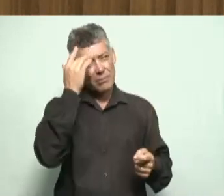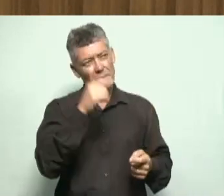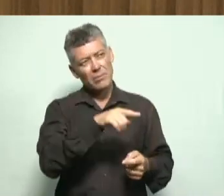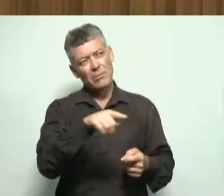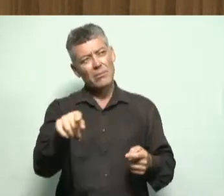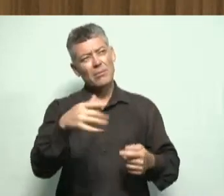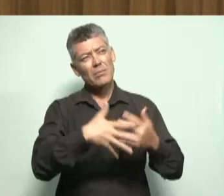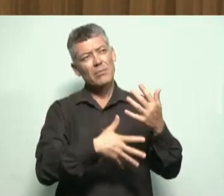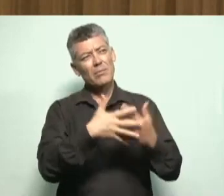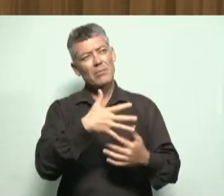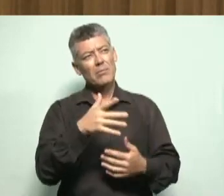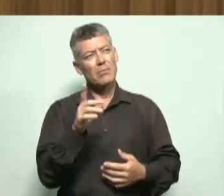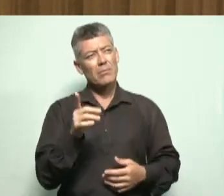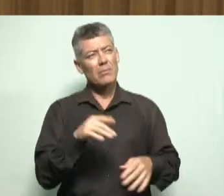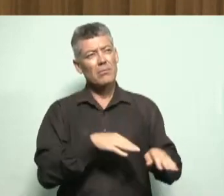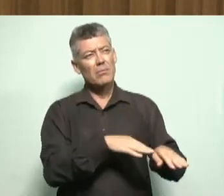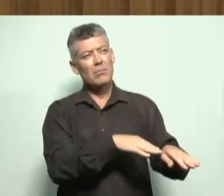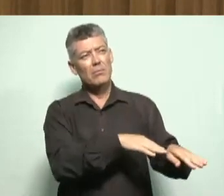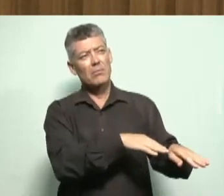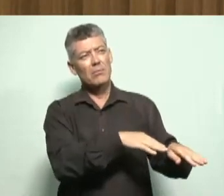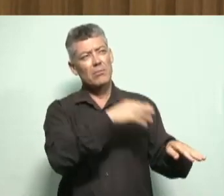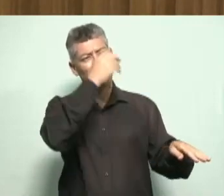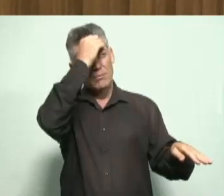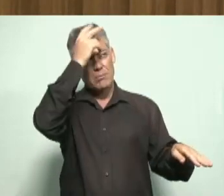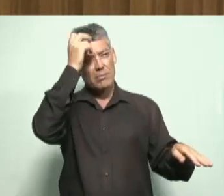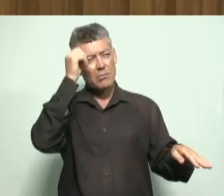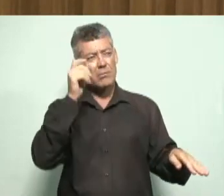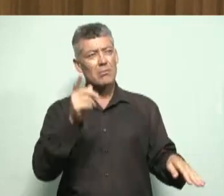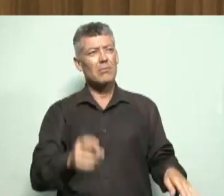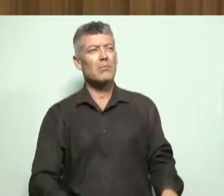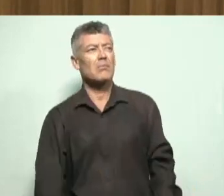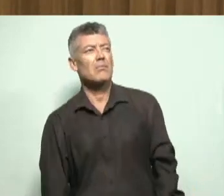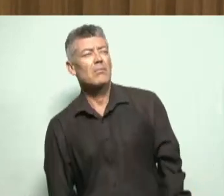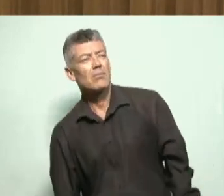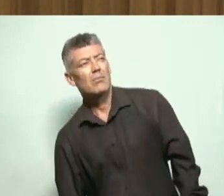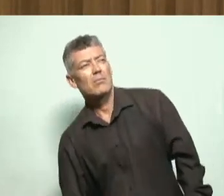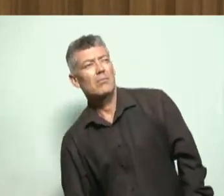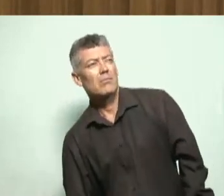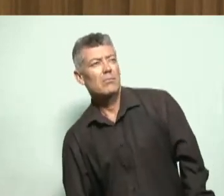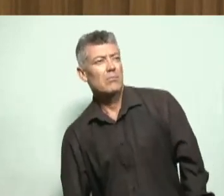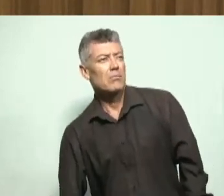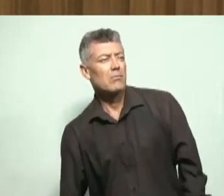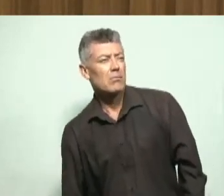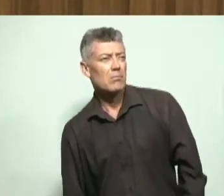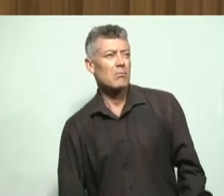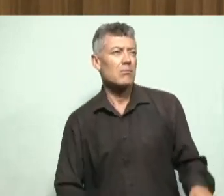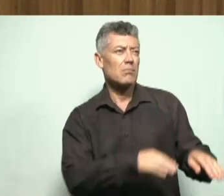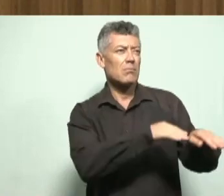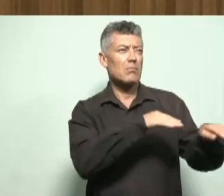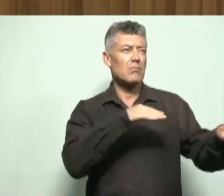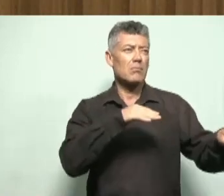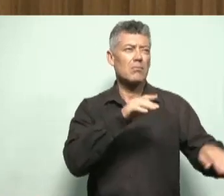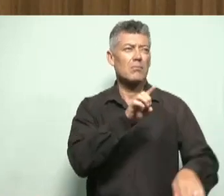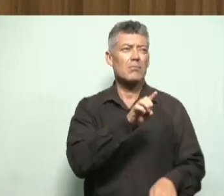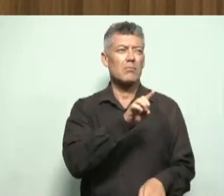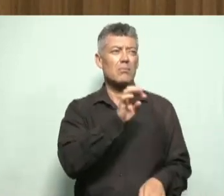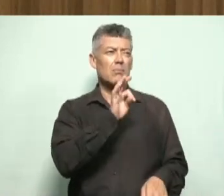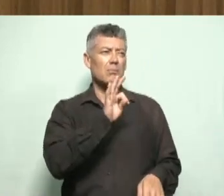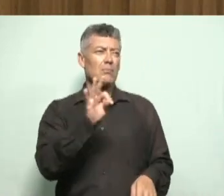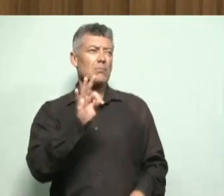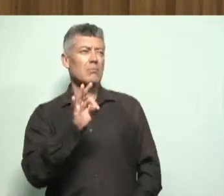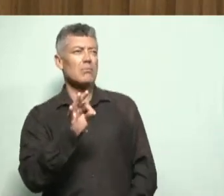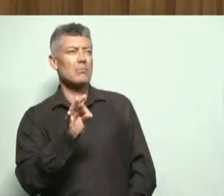está atrapalhando o trânsito ali é a prefeitura. Quem está atrapalhando o trânsito é o DENIT, que